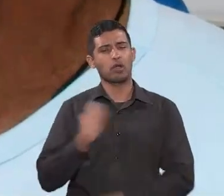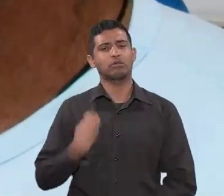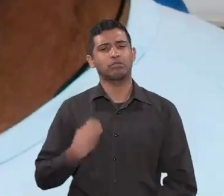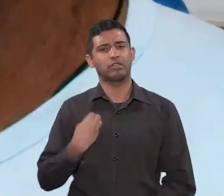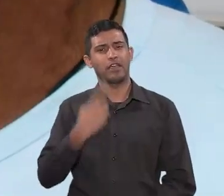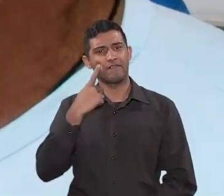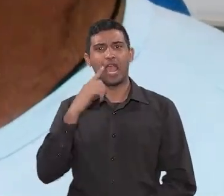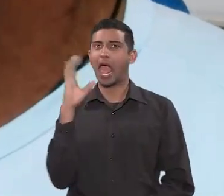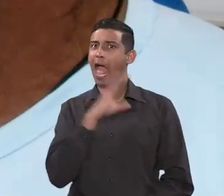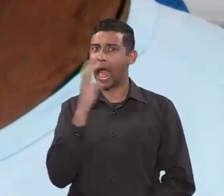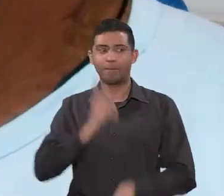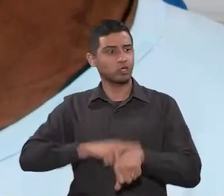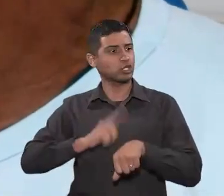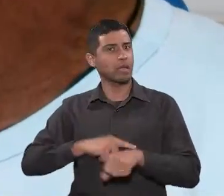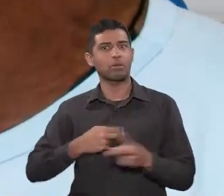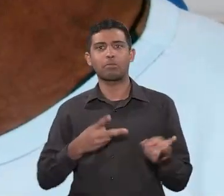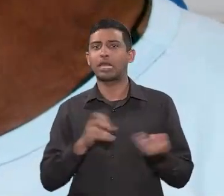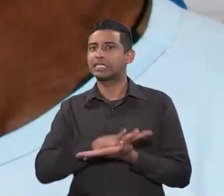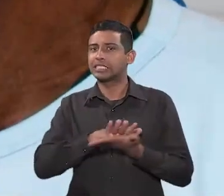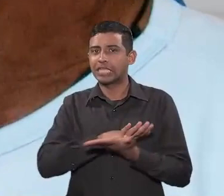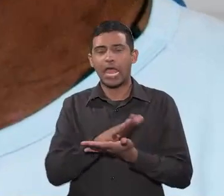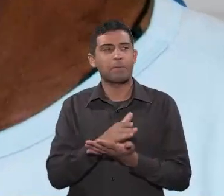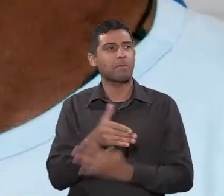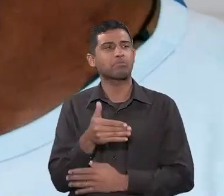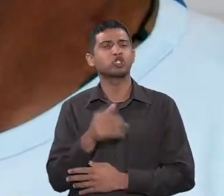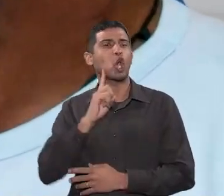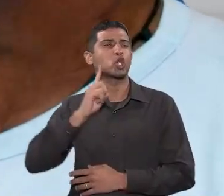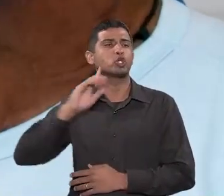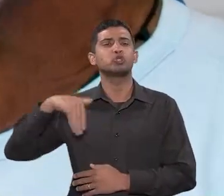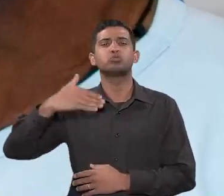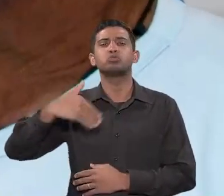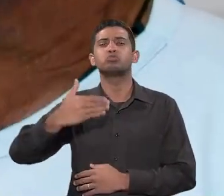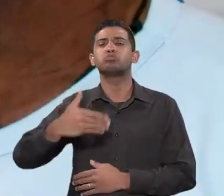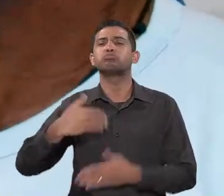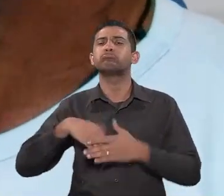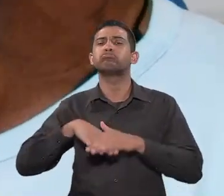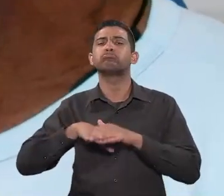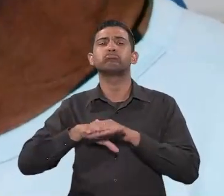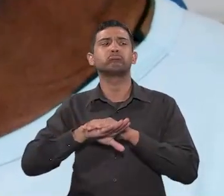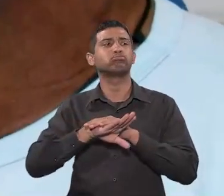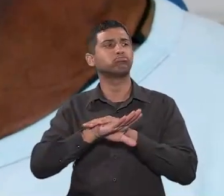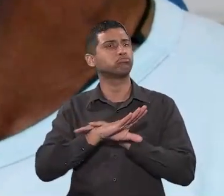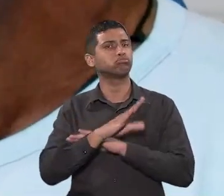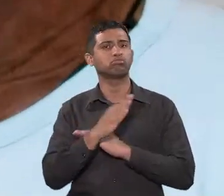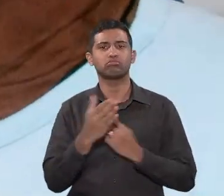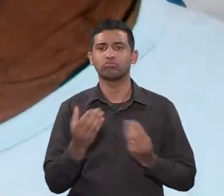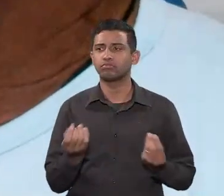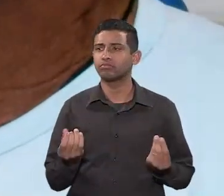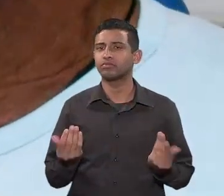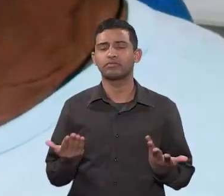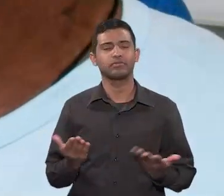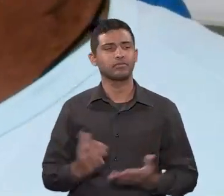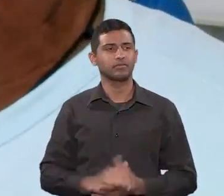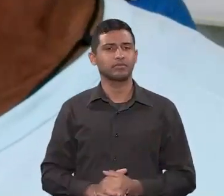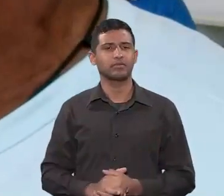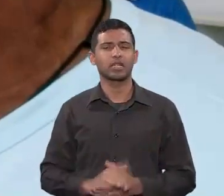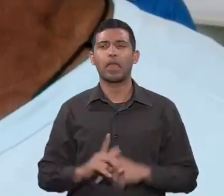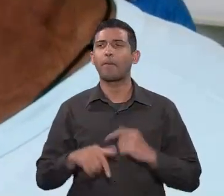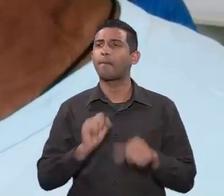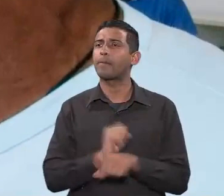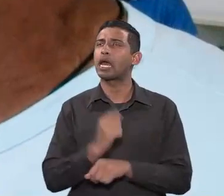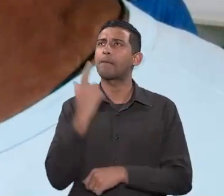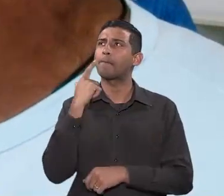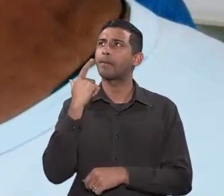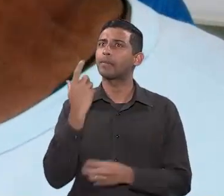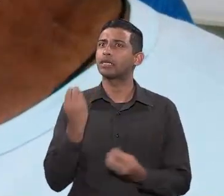O tempo passa rápido, você não percebe, você está no meio daquilo ali, você acostuma, você vai se acostumando com aquilo ali, aí você para um pouquinho para